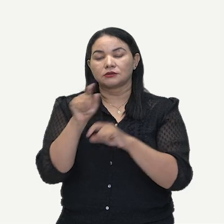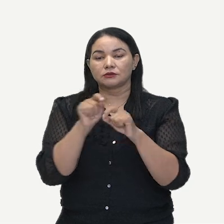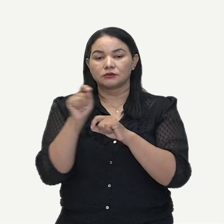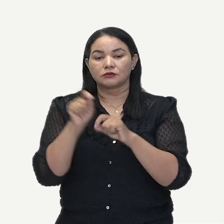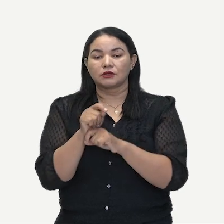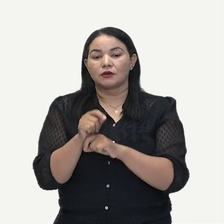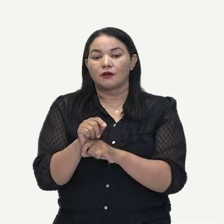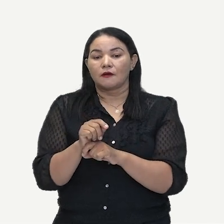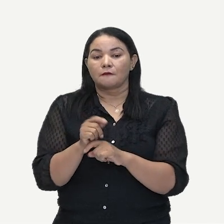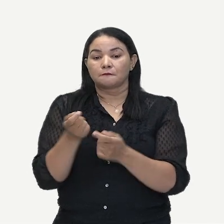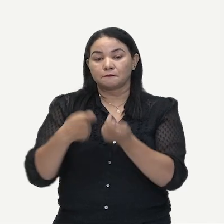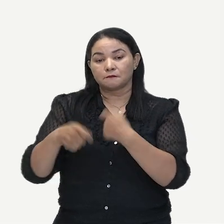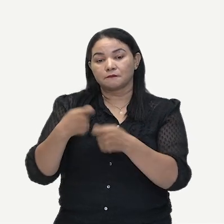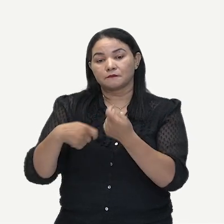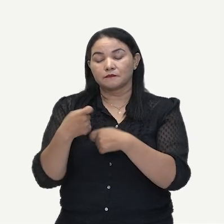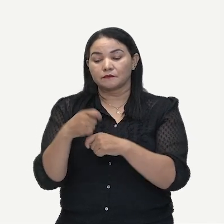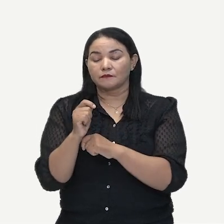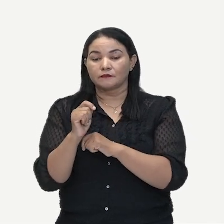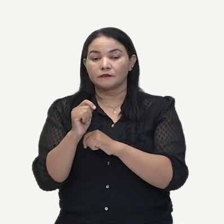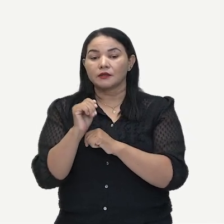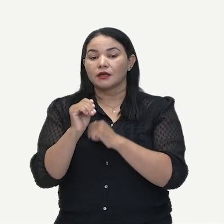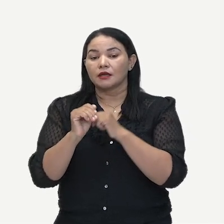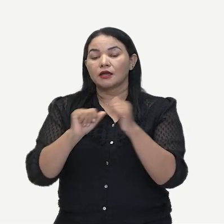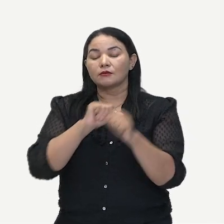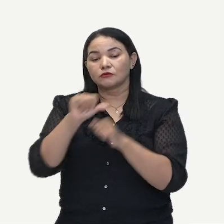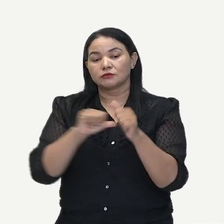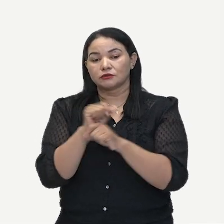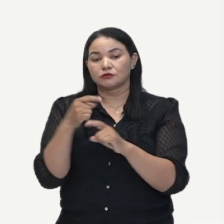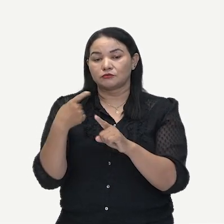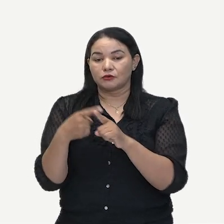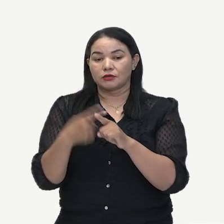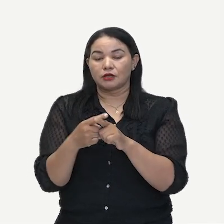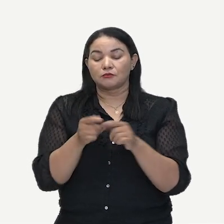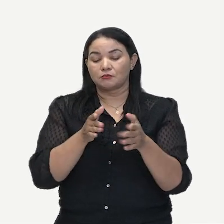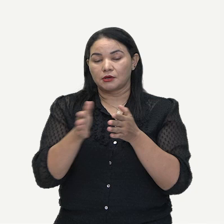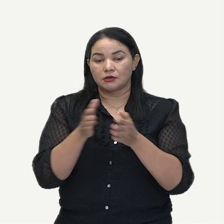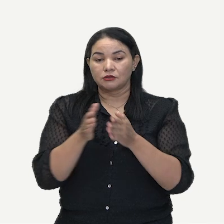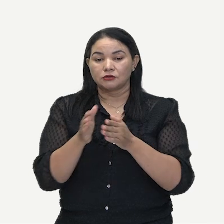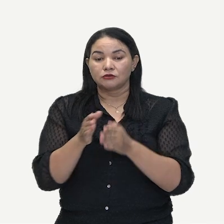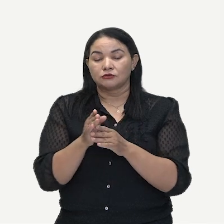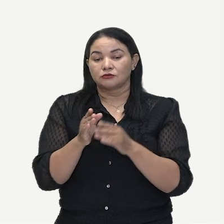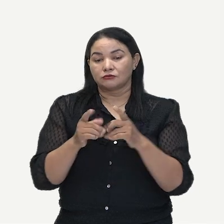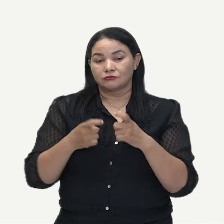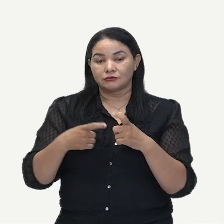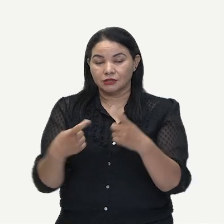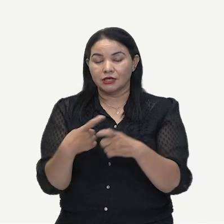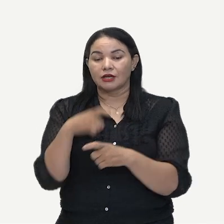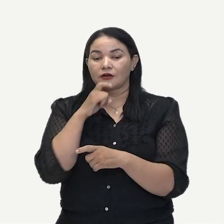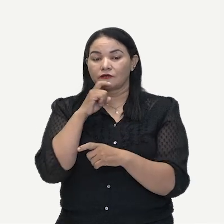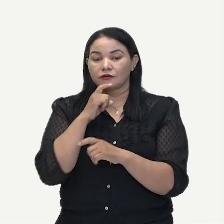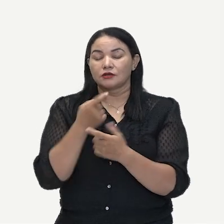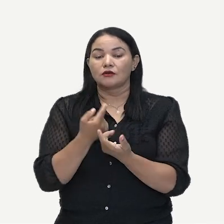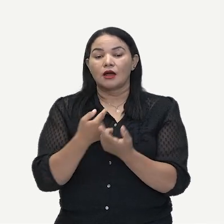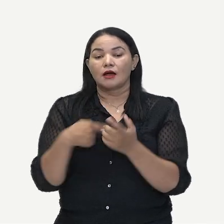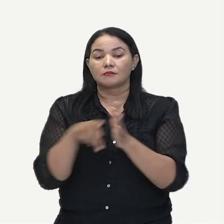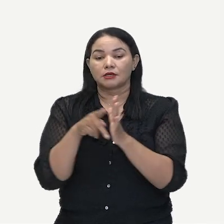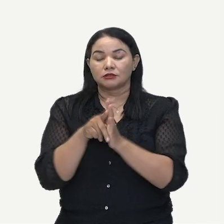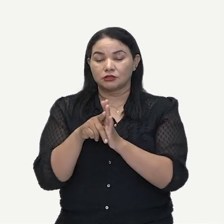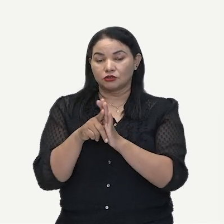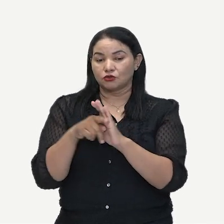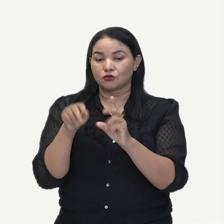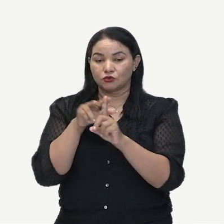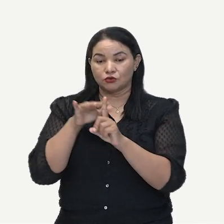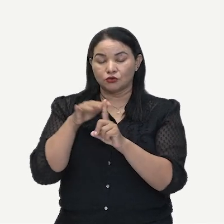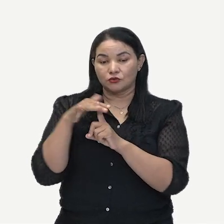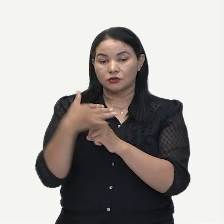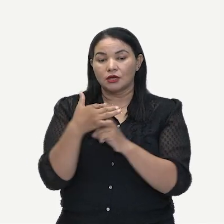considerados economia em transição, porque durante a Guerra Fria eles eram países do modelo socialista. E após o